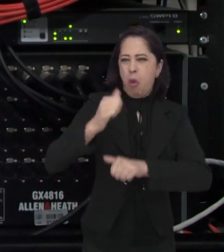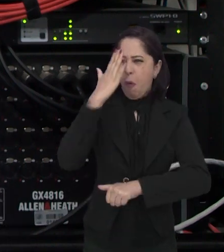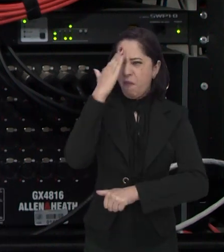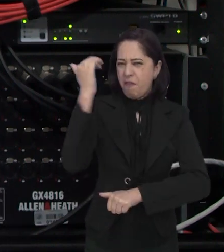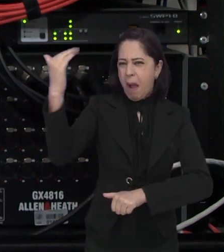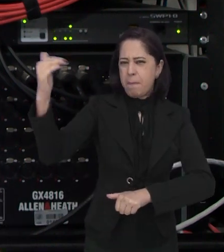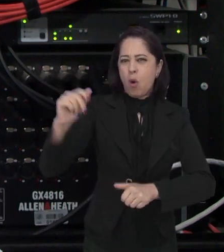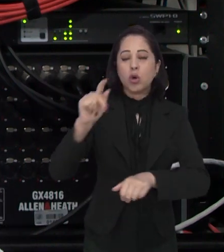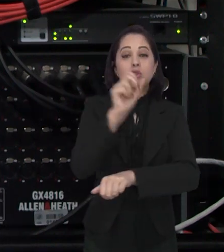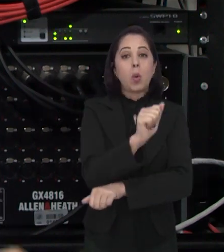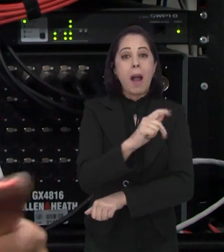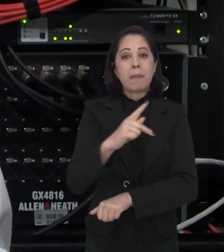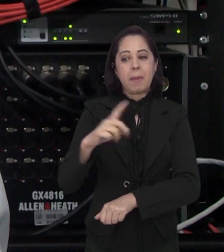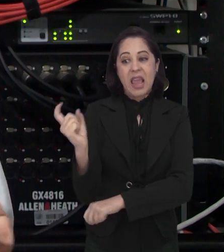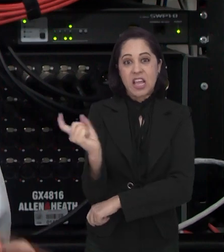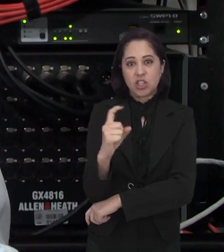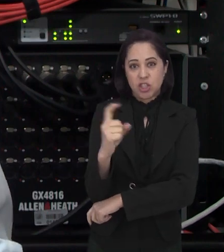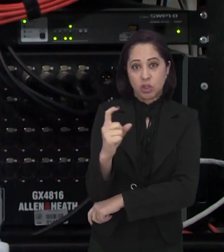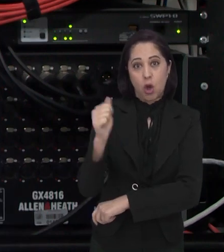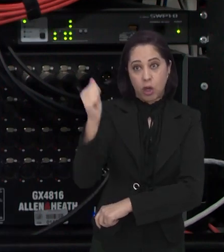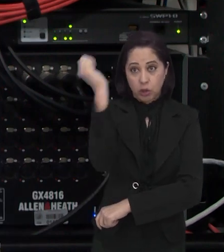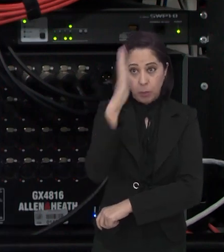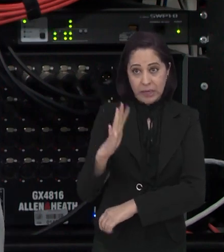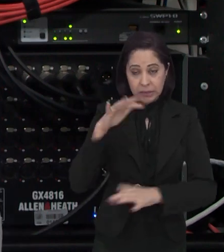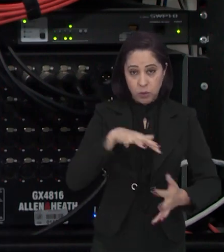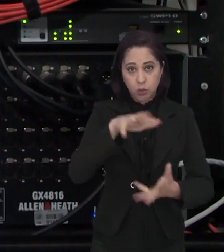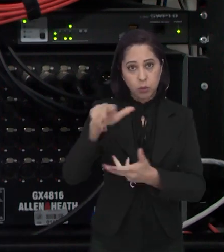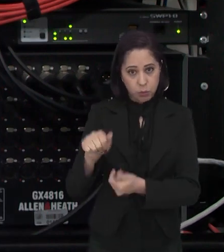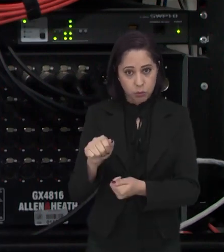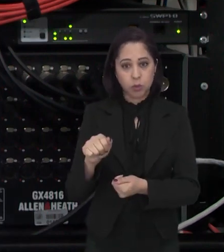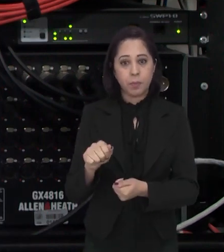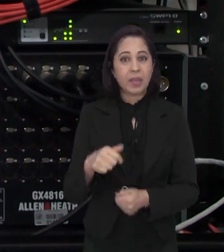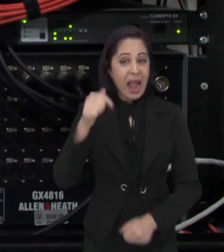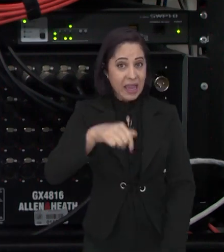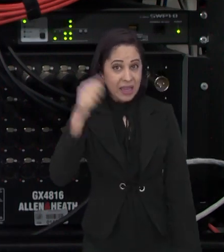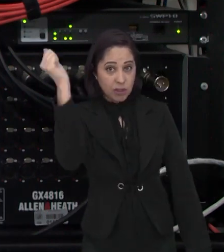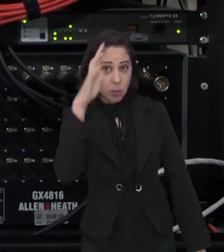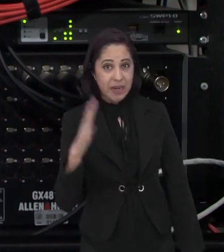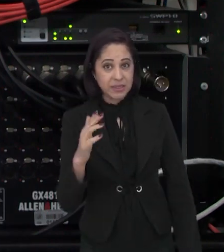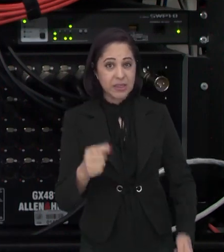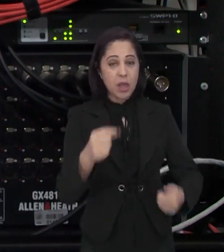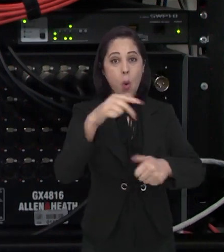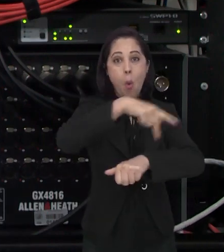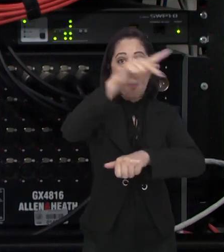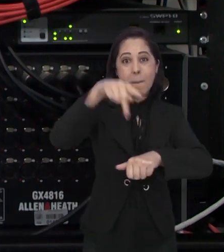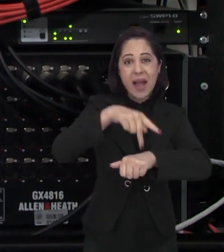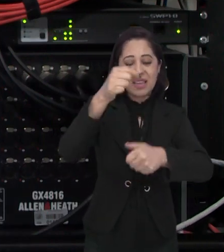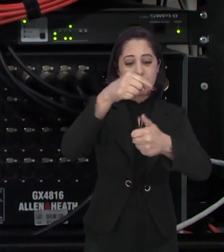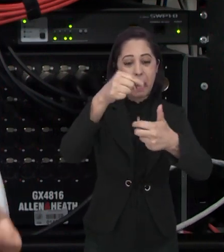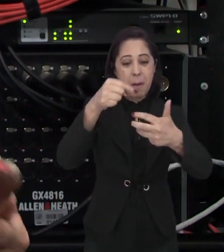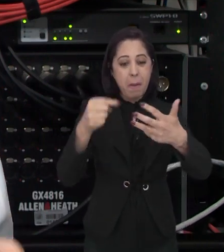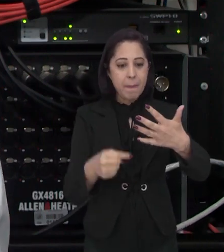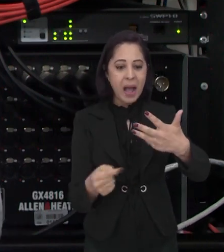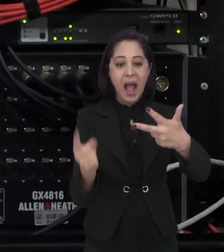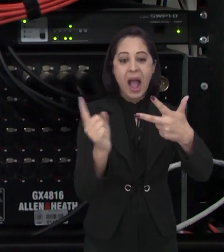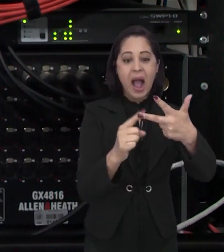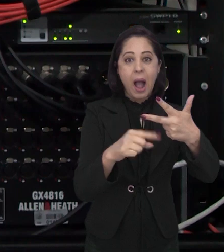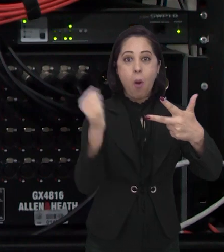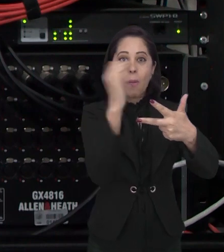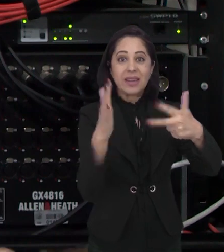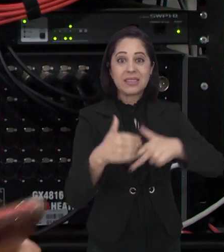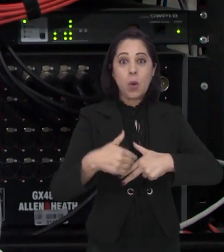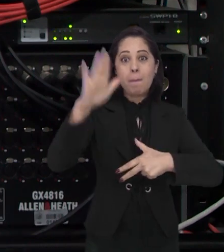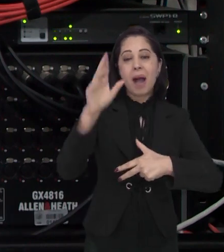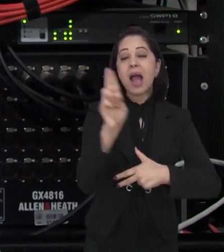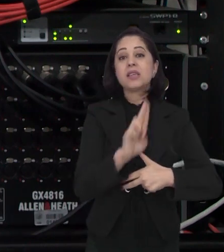de compartilhamento de vídeos no Brasil e no mundo. Só para a gente ter uma ideia, o Brasil é o terceiro país com o maior número de usuários do